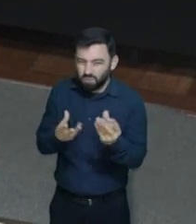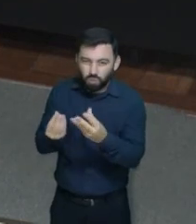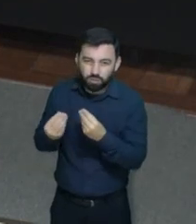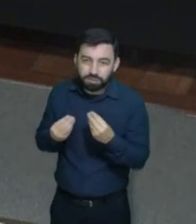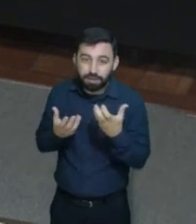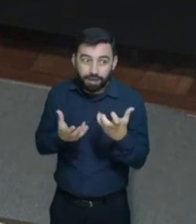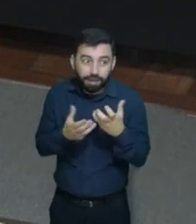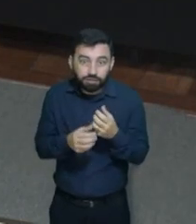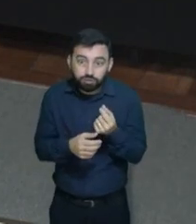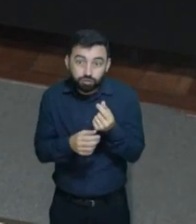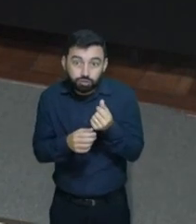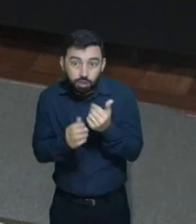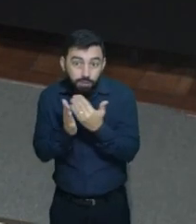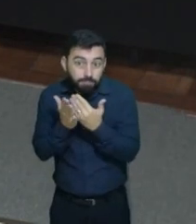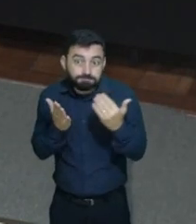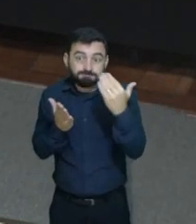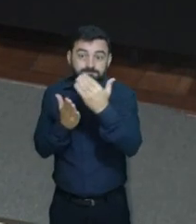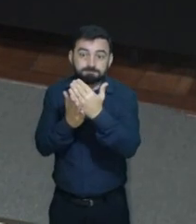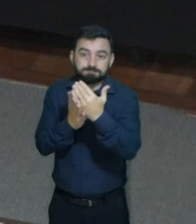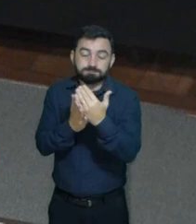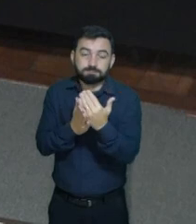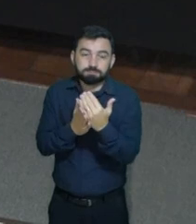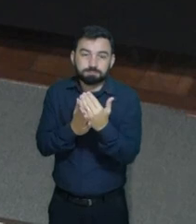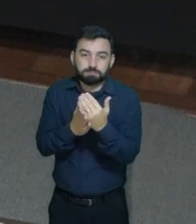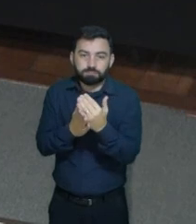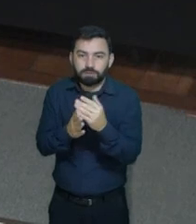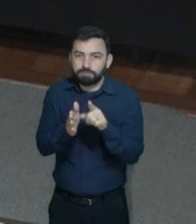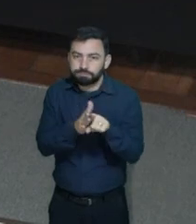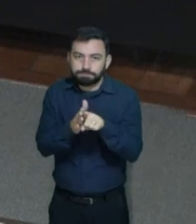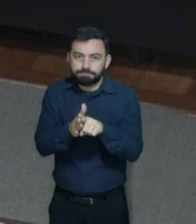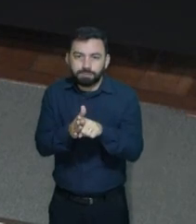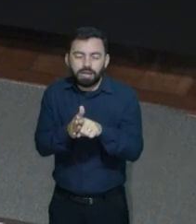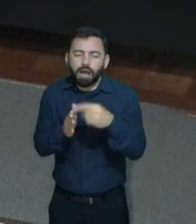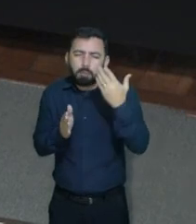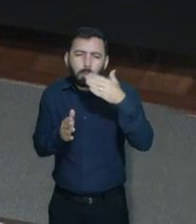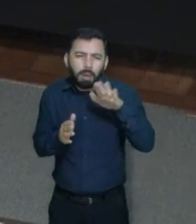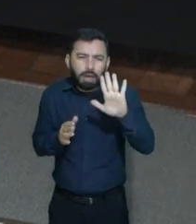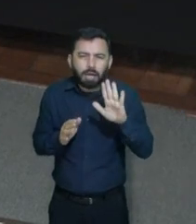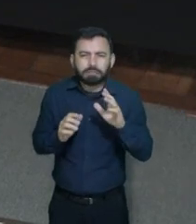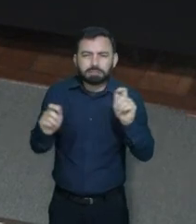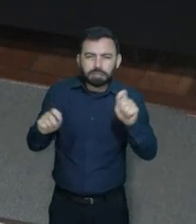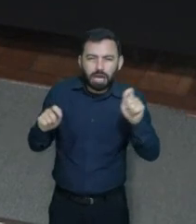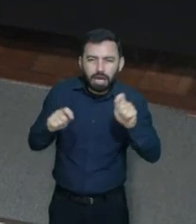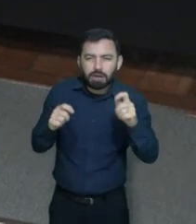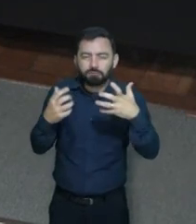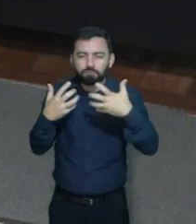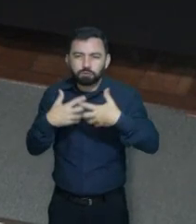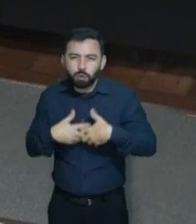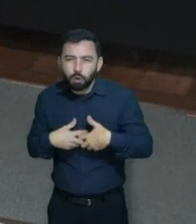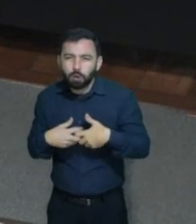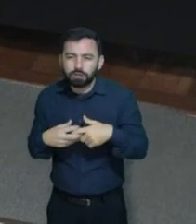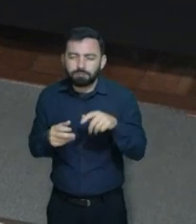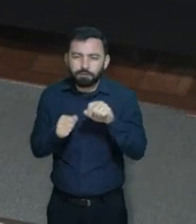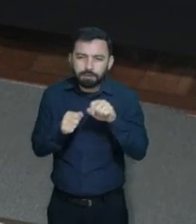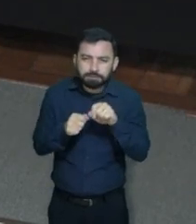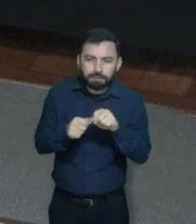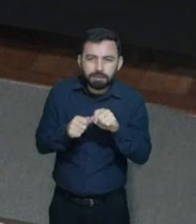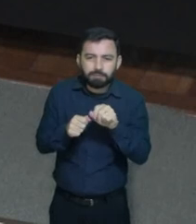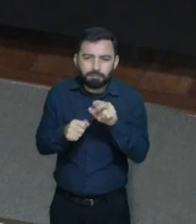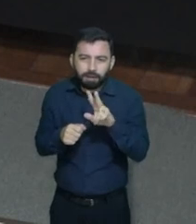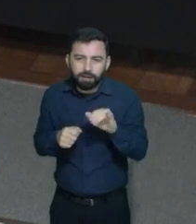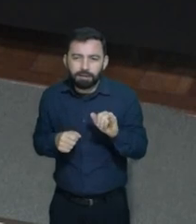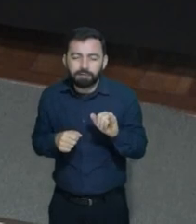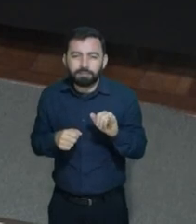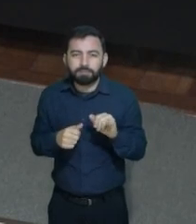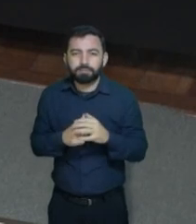indo atrás de dinheiro grande, e eles vão prometer tudo. Vão prometer que funciona, vão prometer que vão fazer,